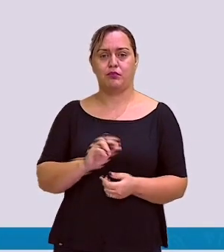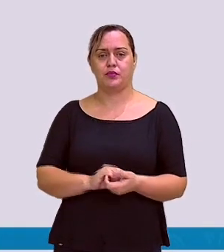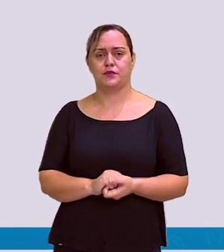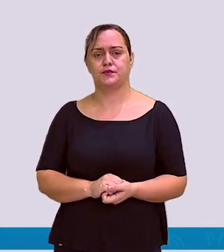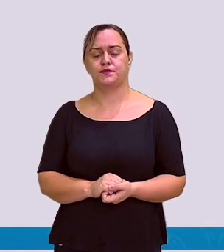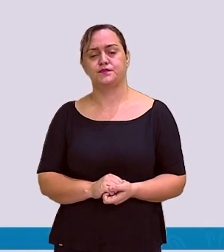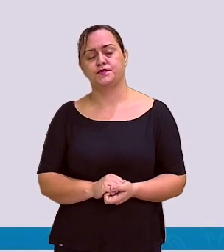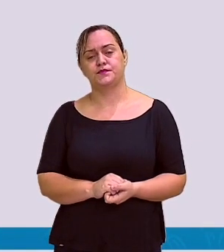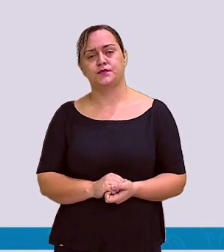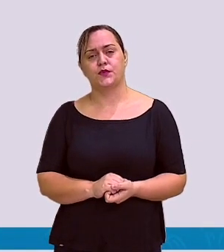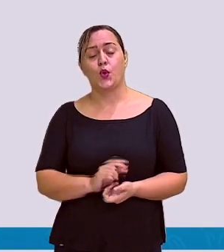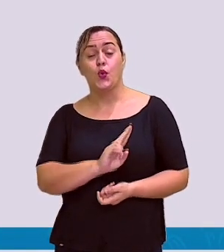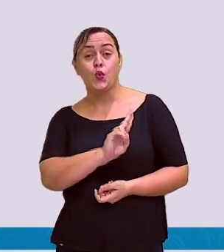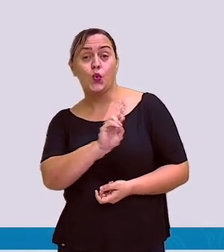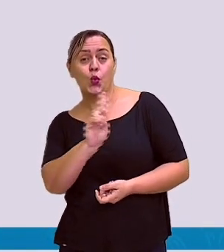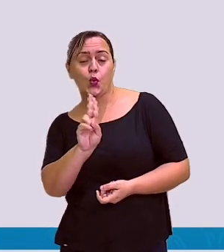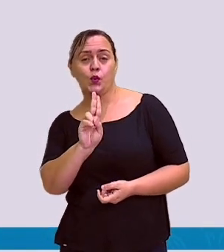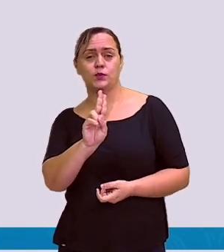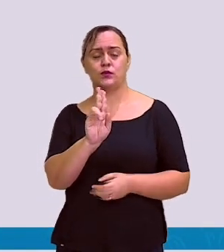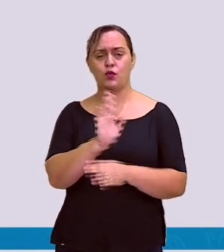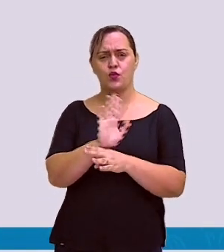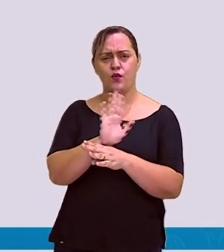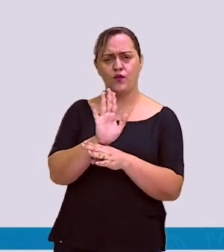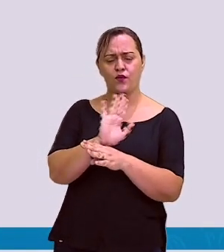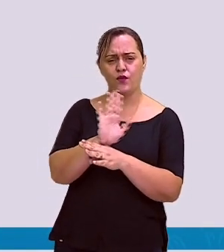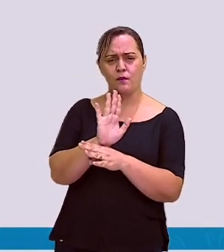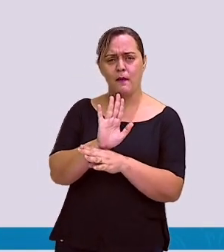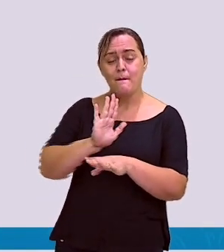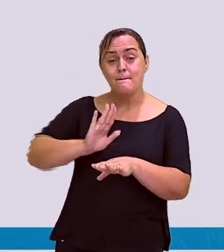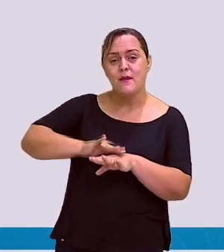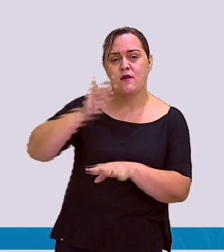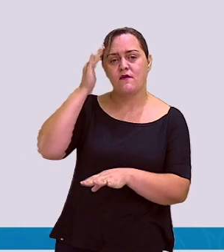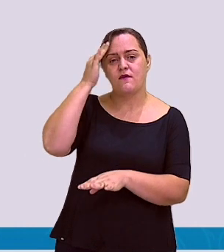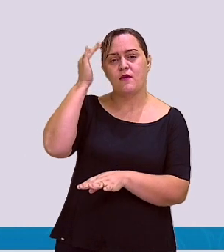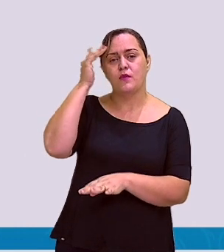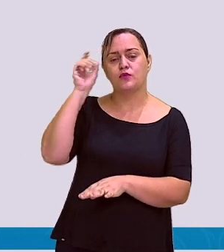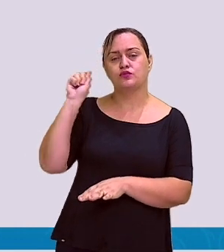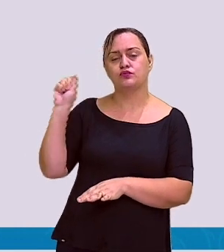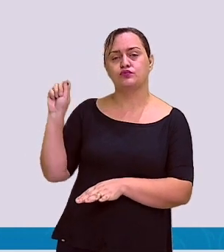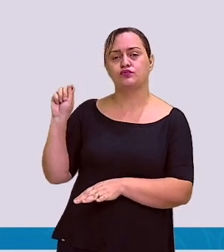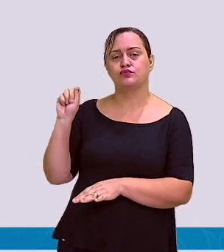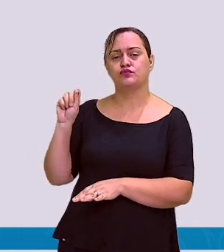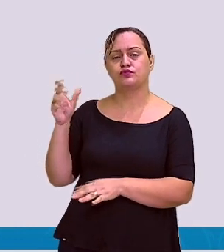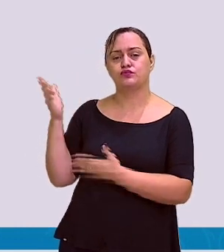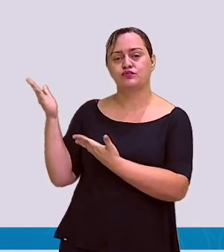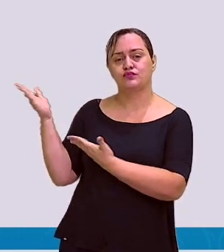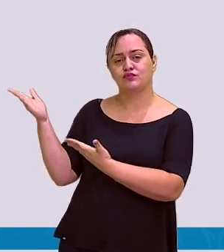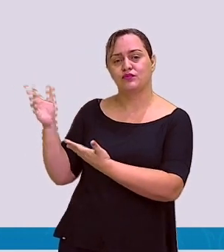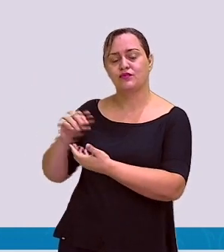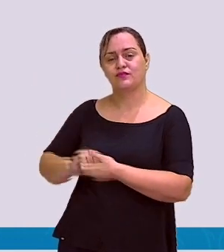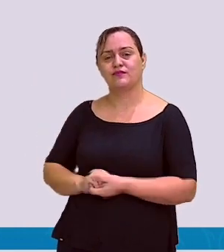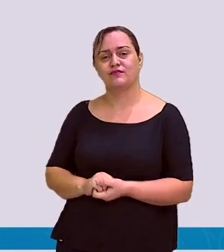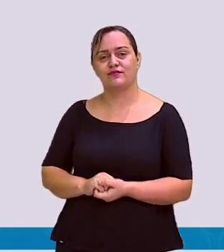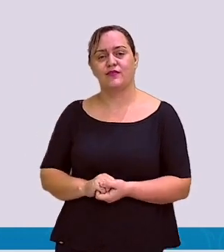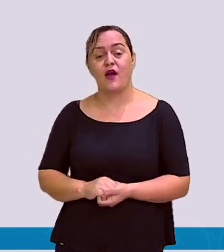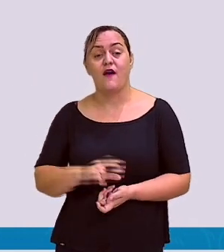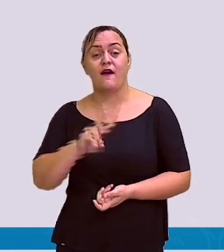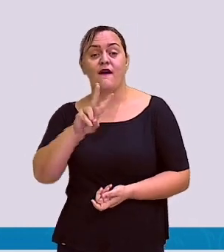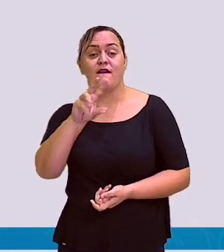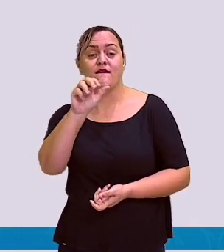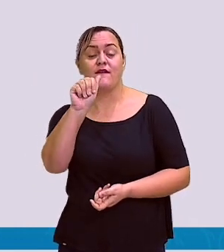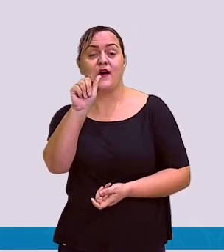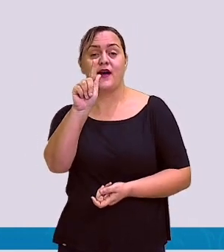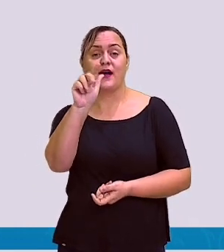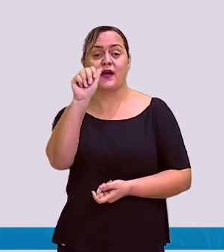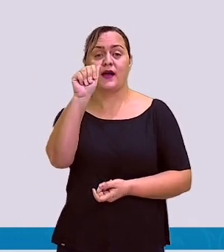foi o vagabundo de Trump, um andarilho, pobretão, com as maneiras refinadas e a dignidade